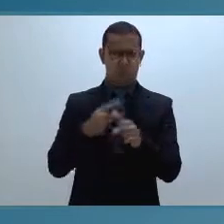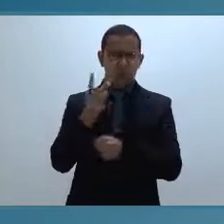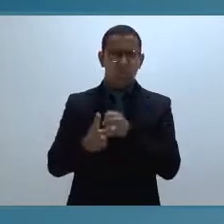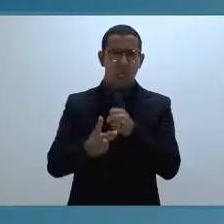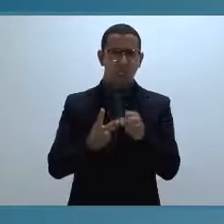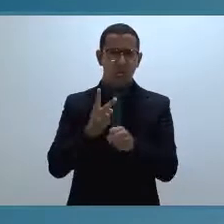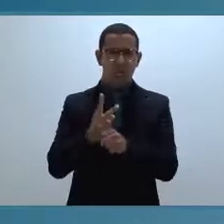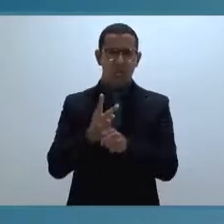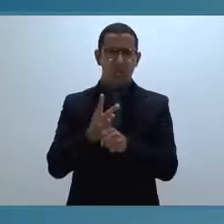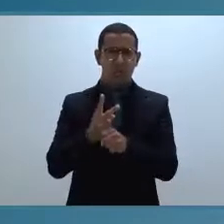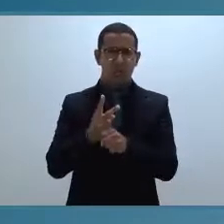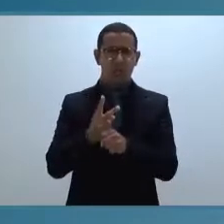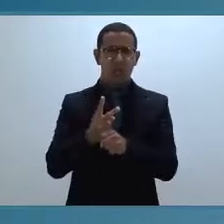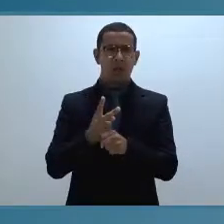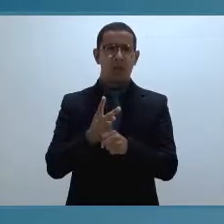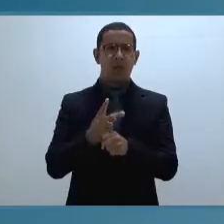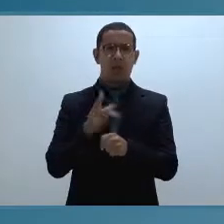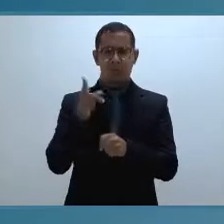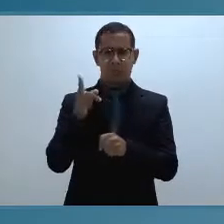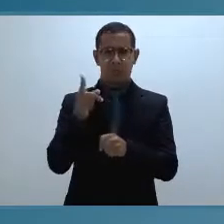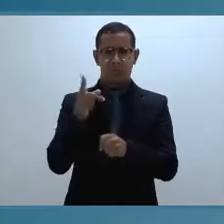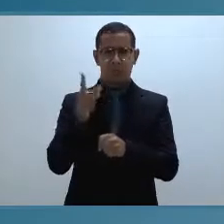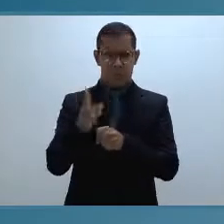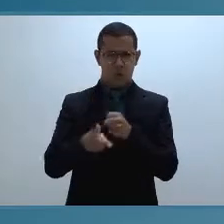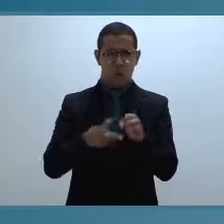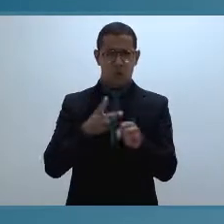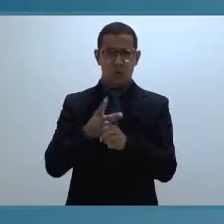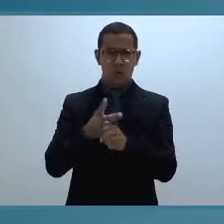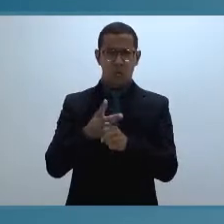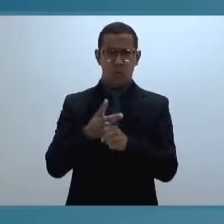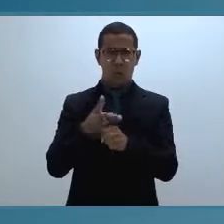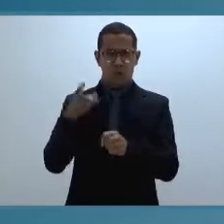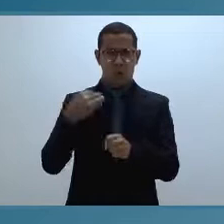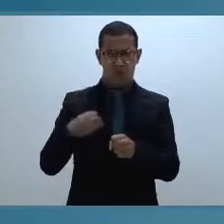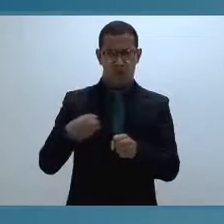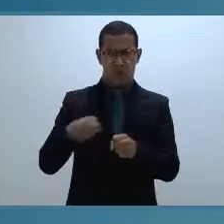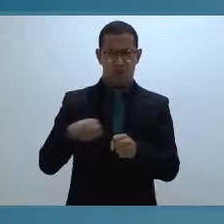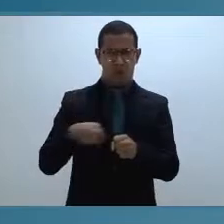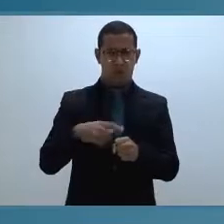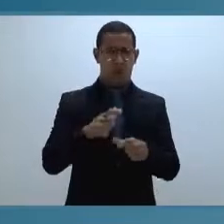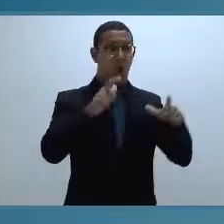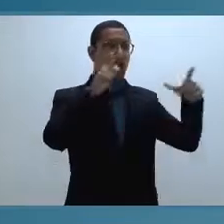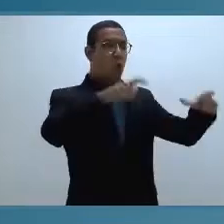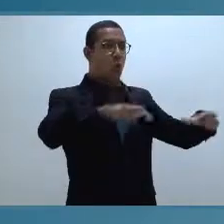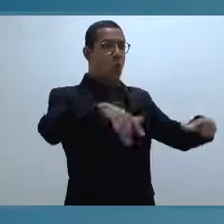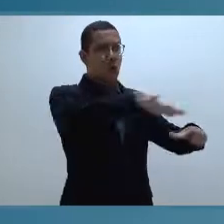continua morando lá todo esse tempo. Está lá até Vitória.